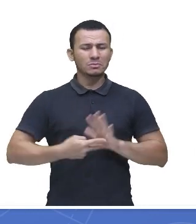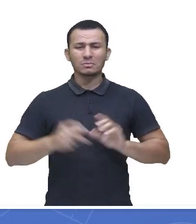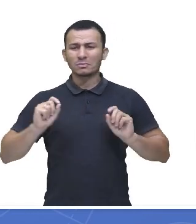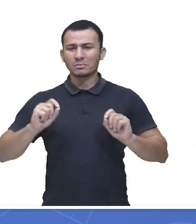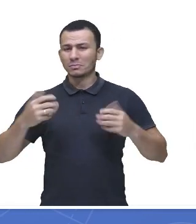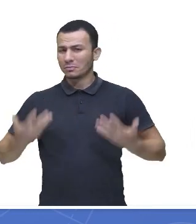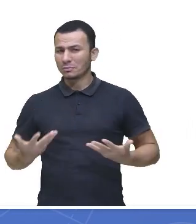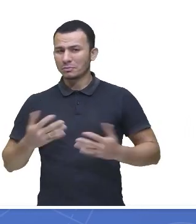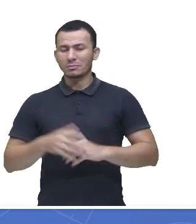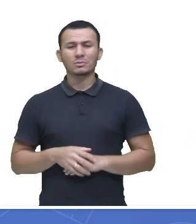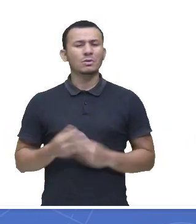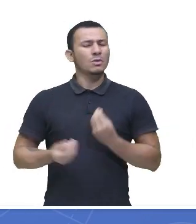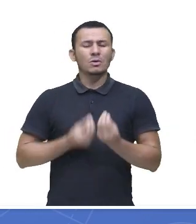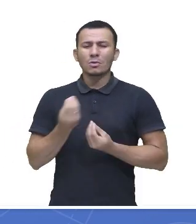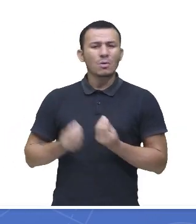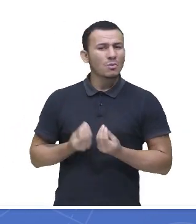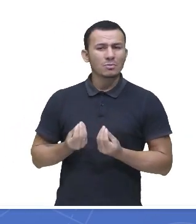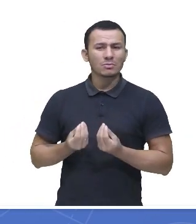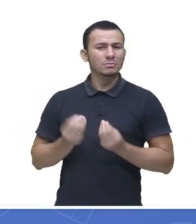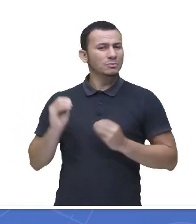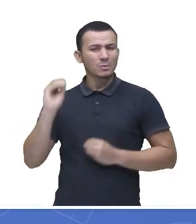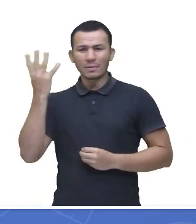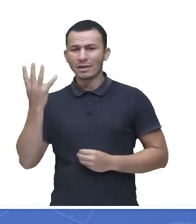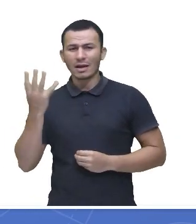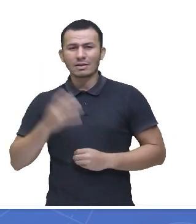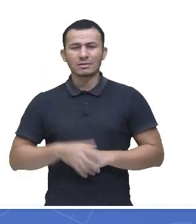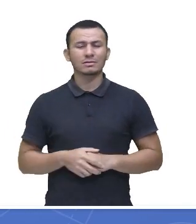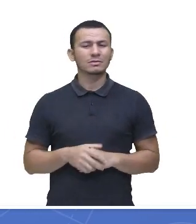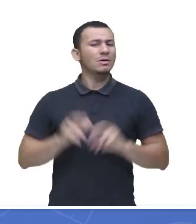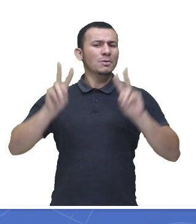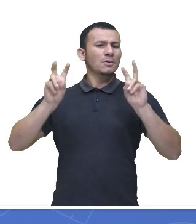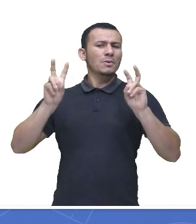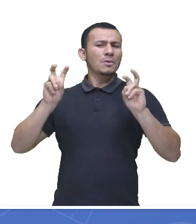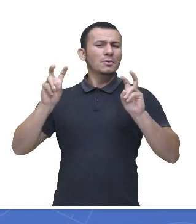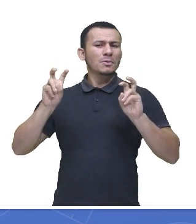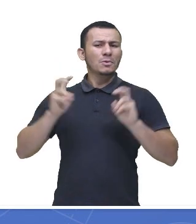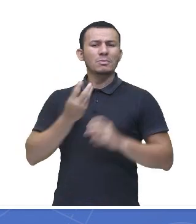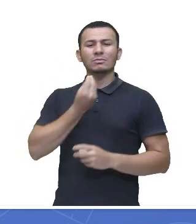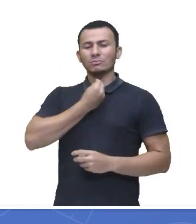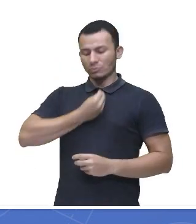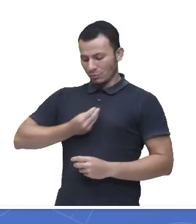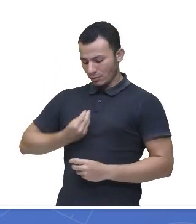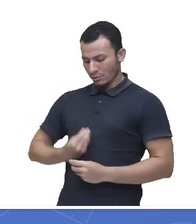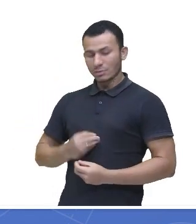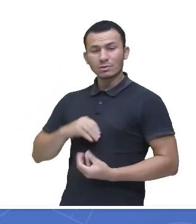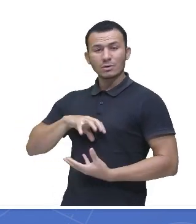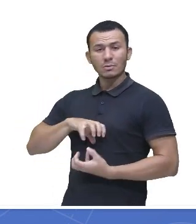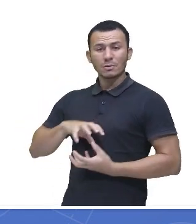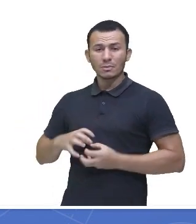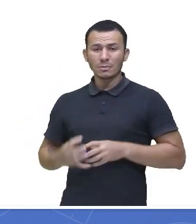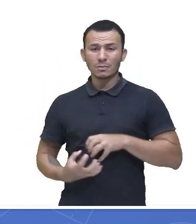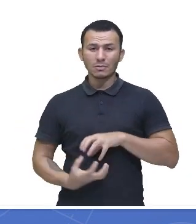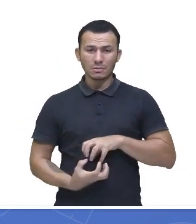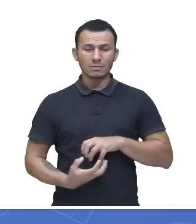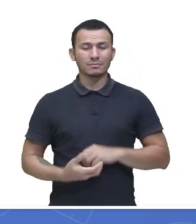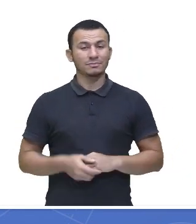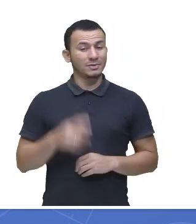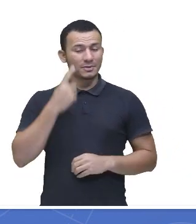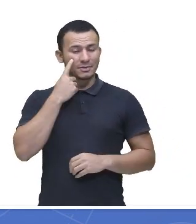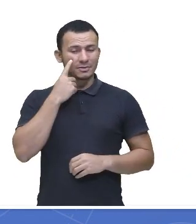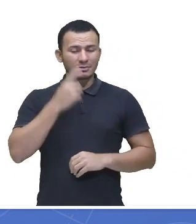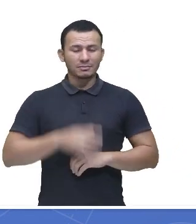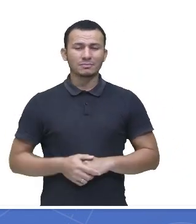o que ela faz, onde vive, o que dizem sobre a digestão. Então, olha aí, gente, acompanha comigo.